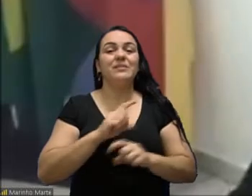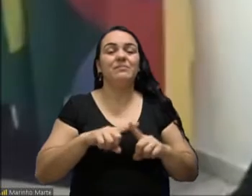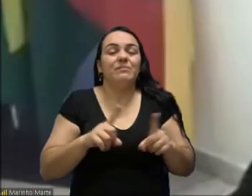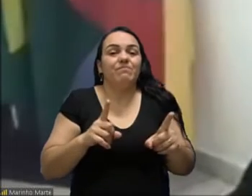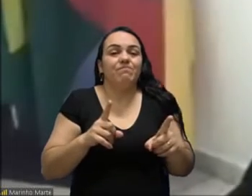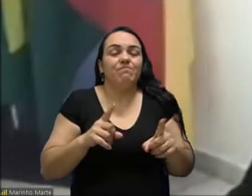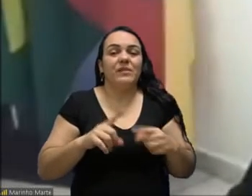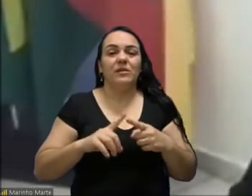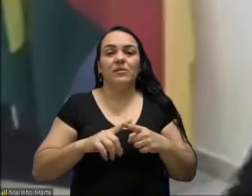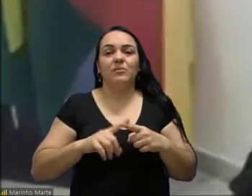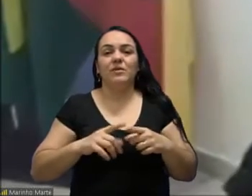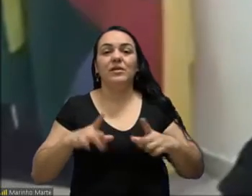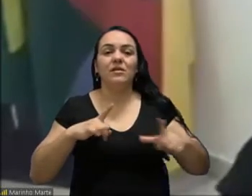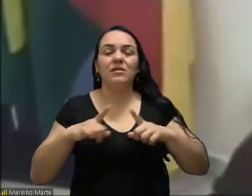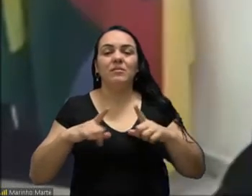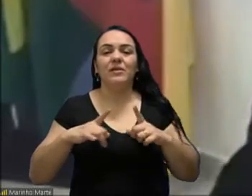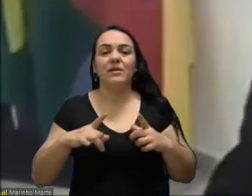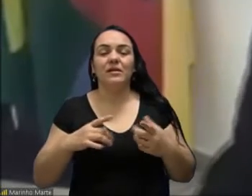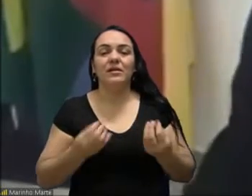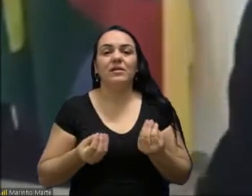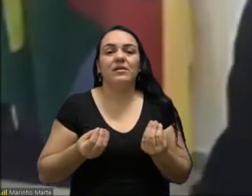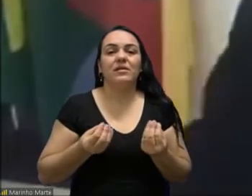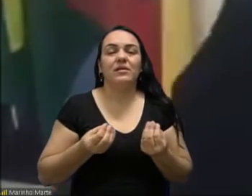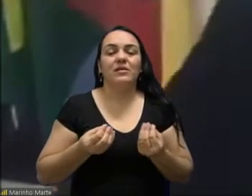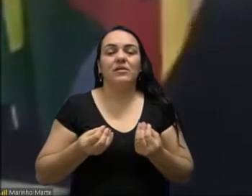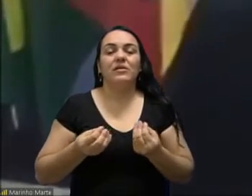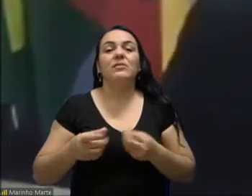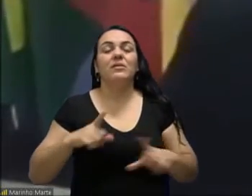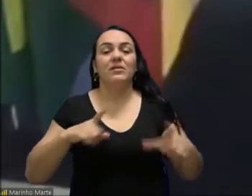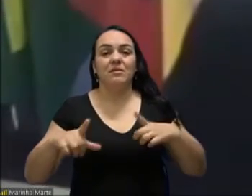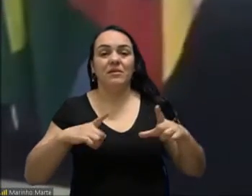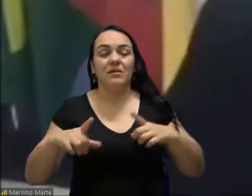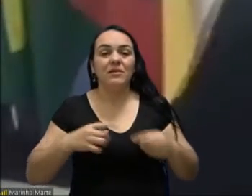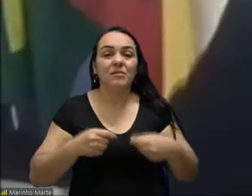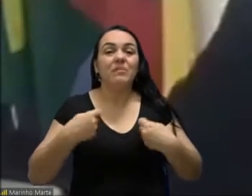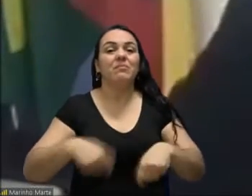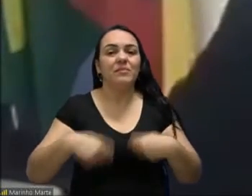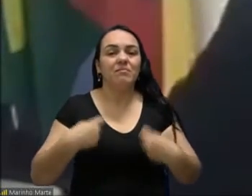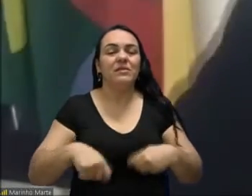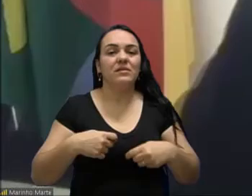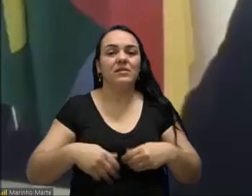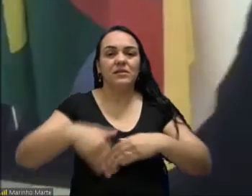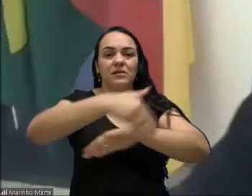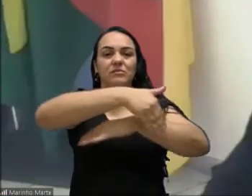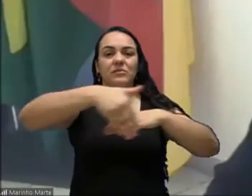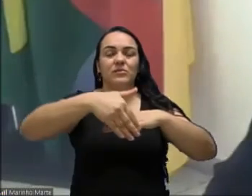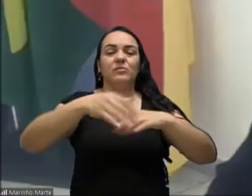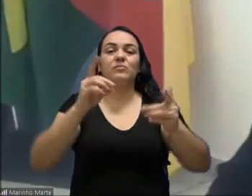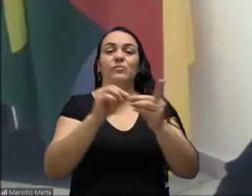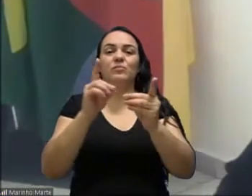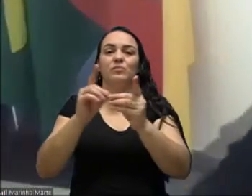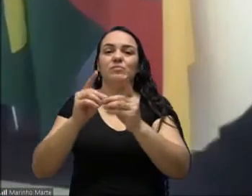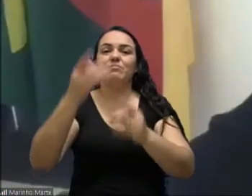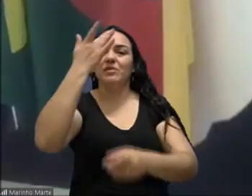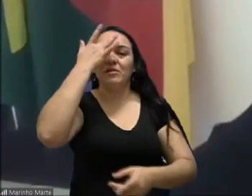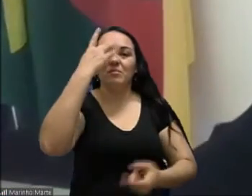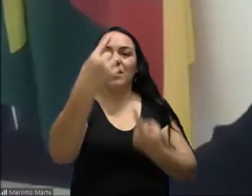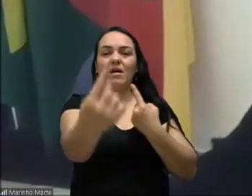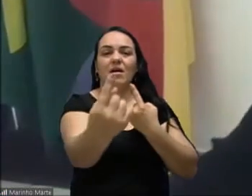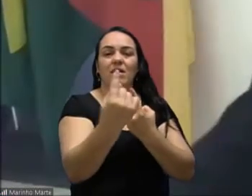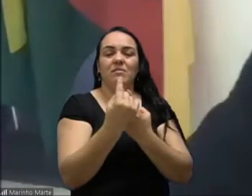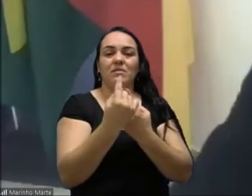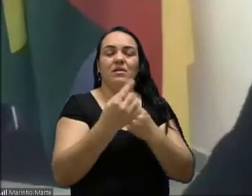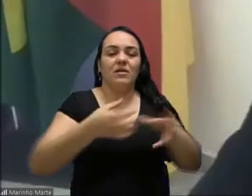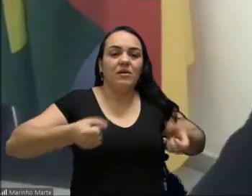servidor agora acidental se a pessoa está colocada vereadoriana num balcão atendendo gente segurando